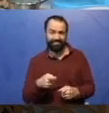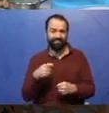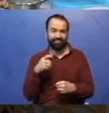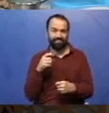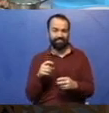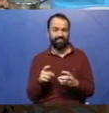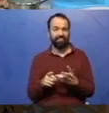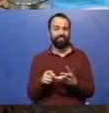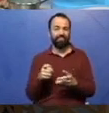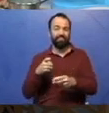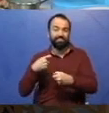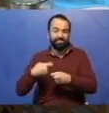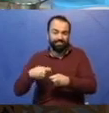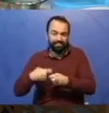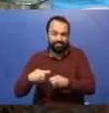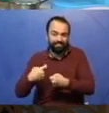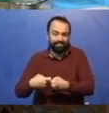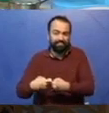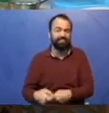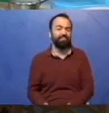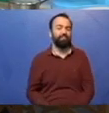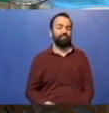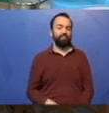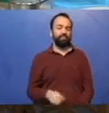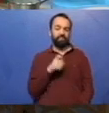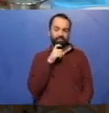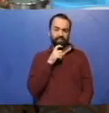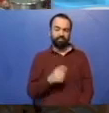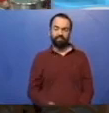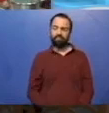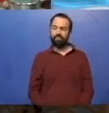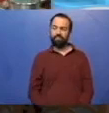Isto, estado sólido. Muito bem, é por aí.